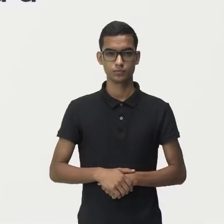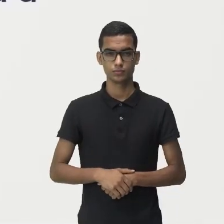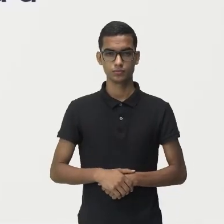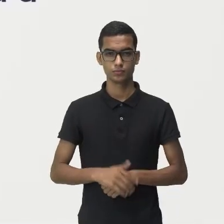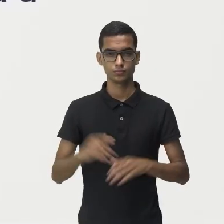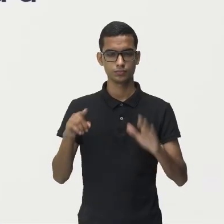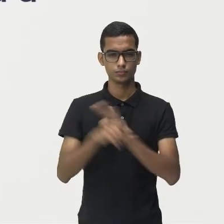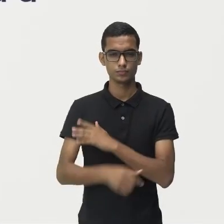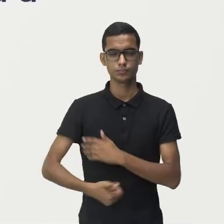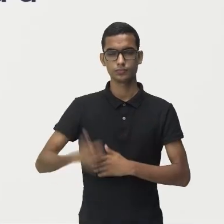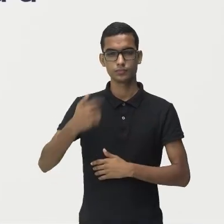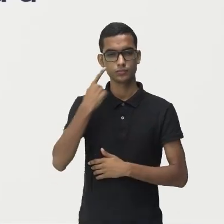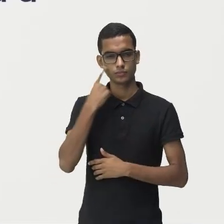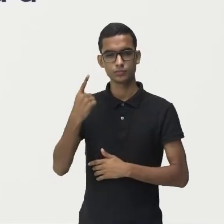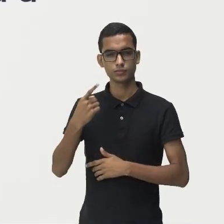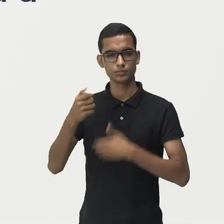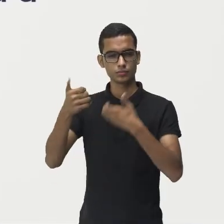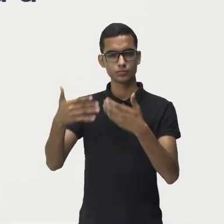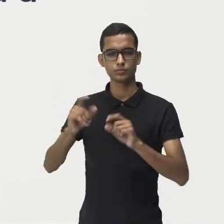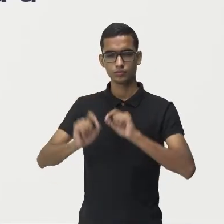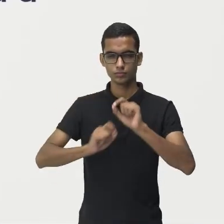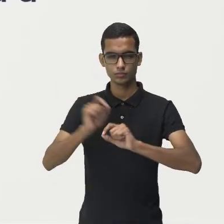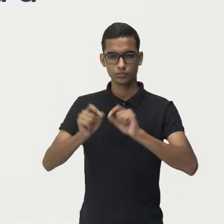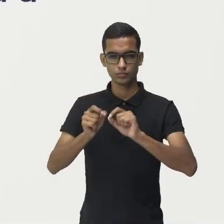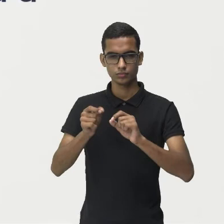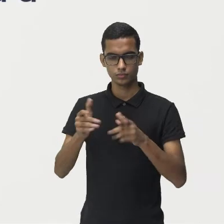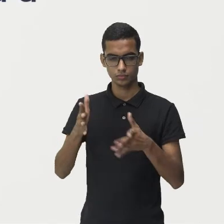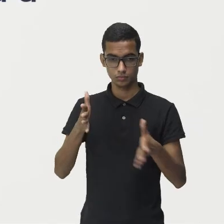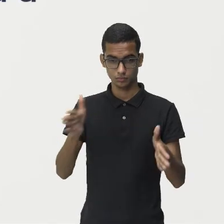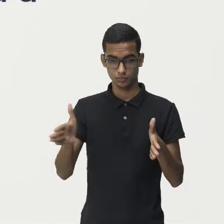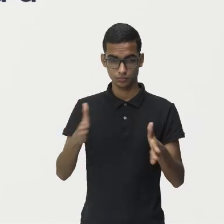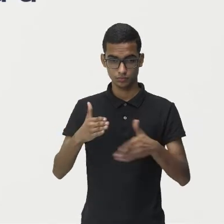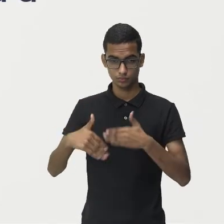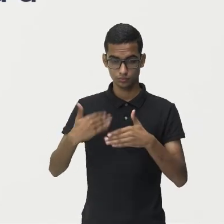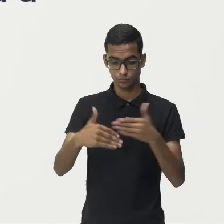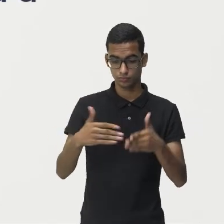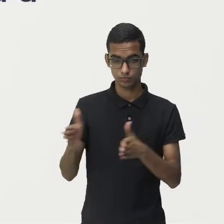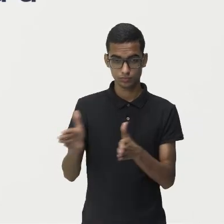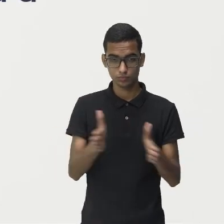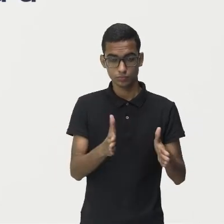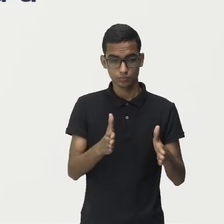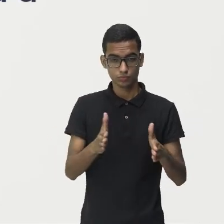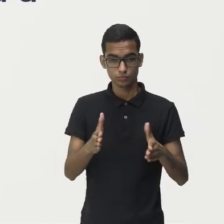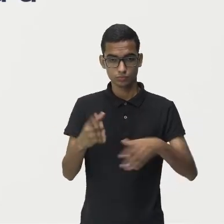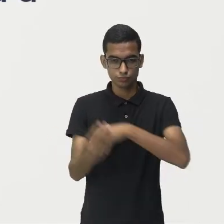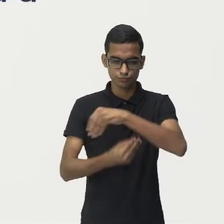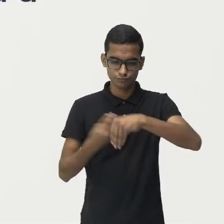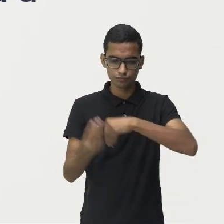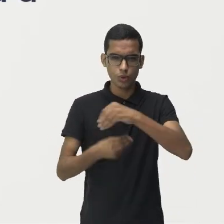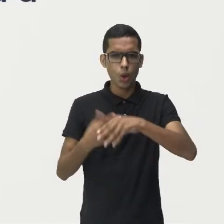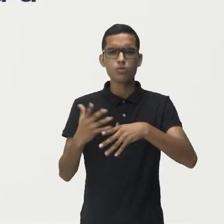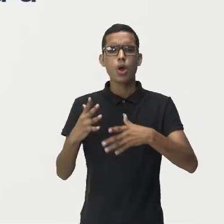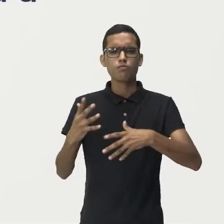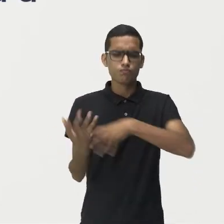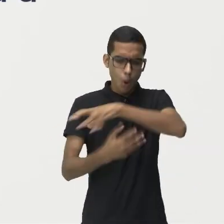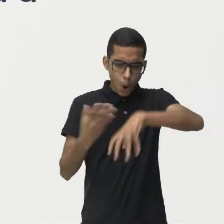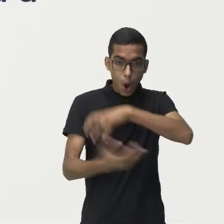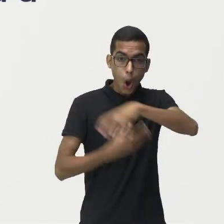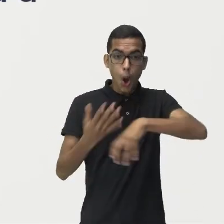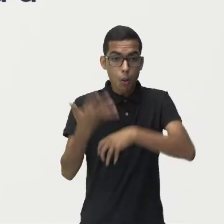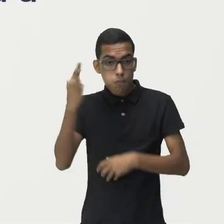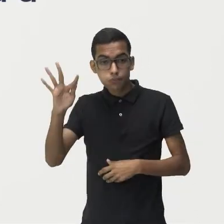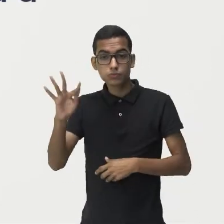primeira questão trazia o seguinte enunciado. Durante o processo revolucionário, quem eram os girondinos e o que